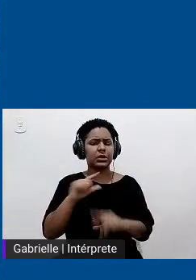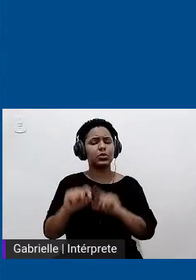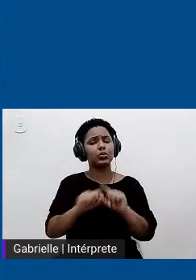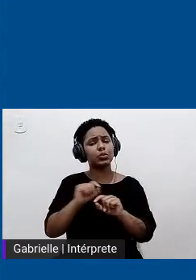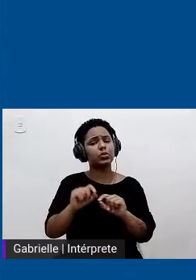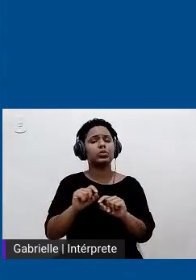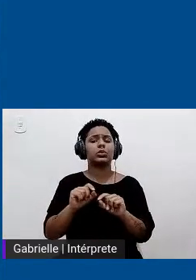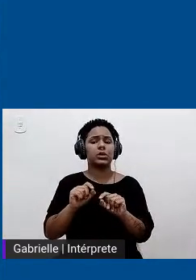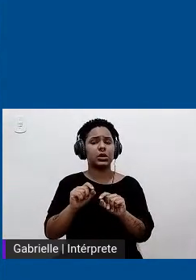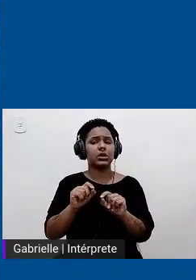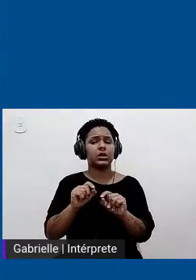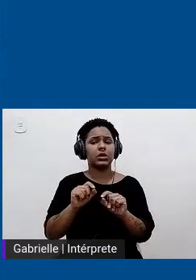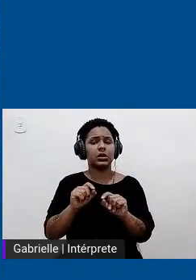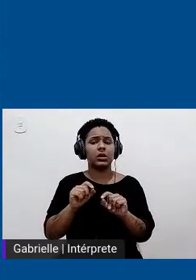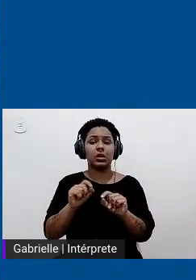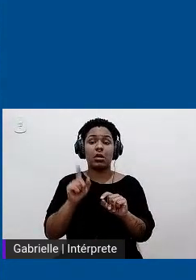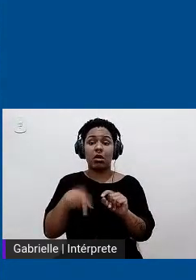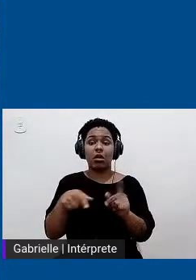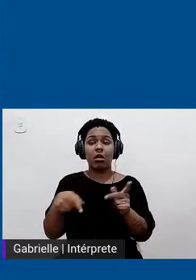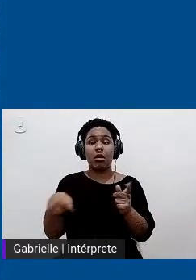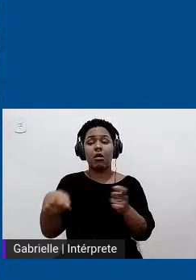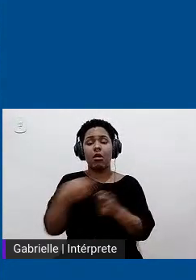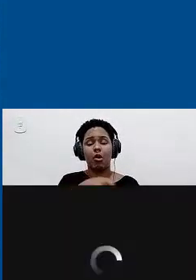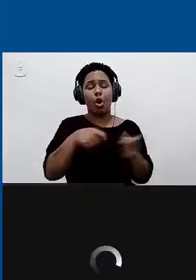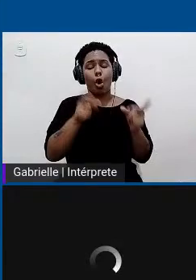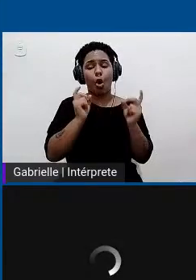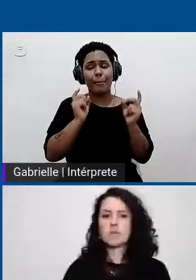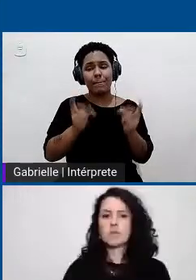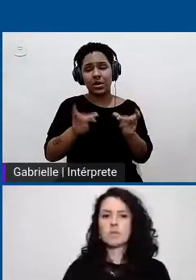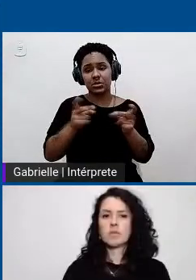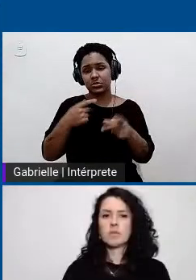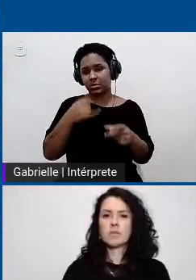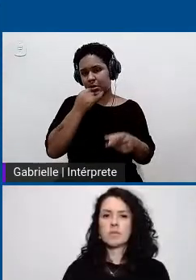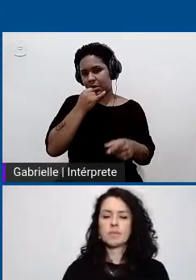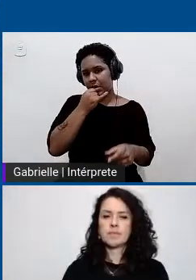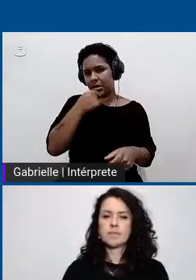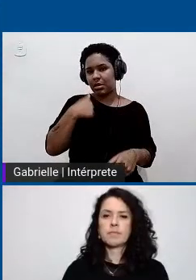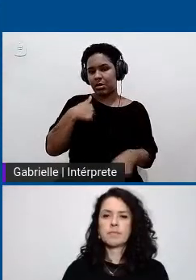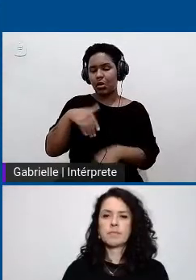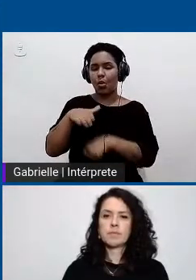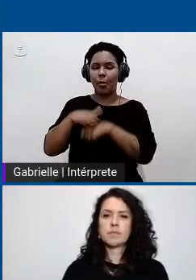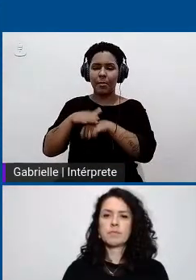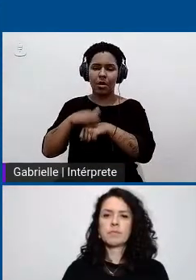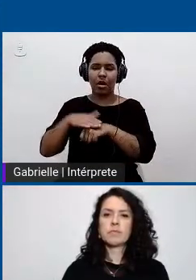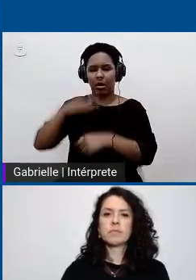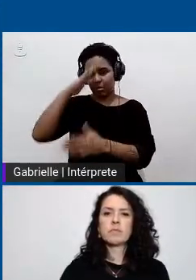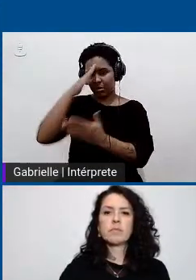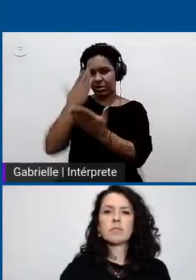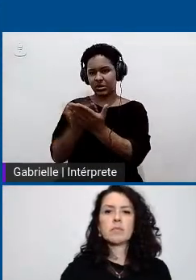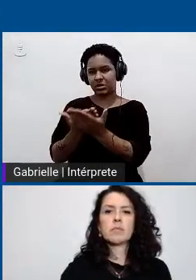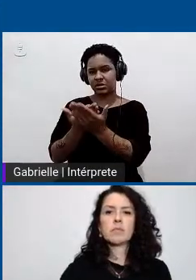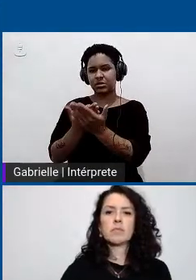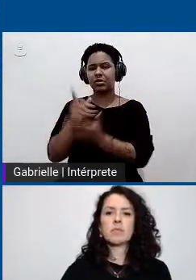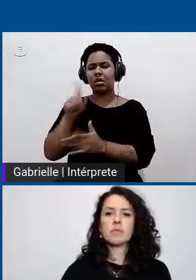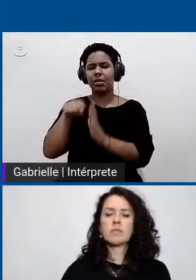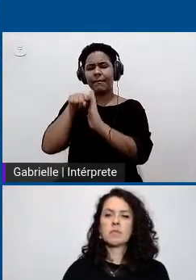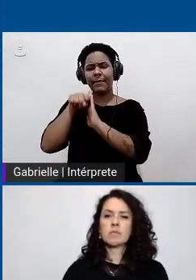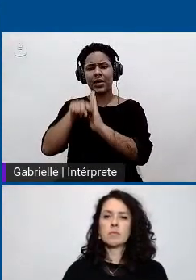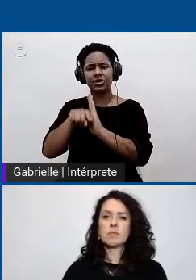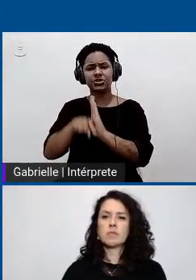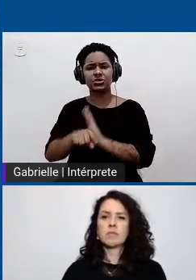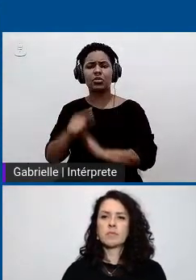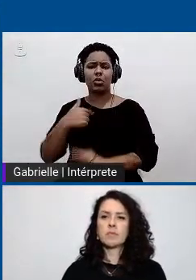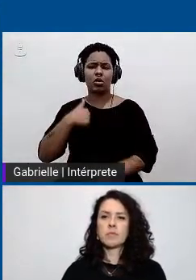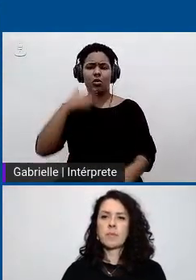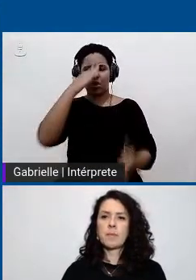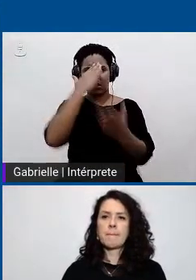questão comercial, embora eu considere como um pesquisador, eu